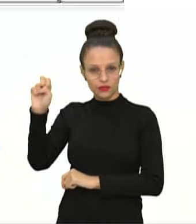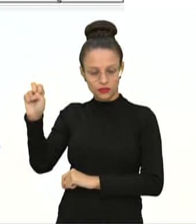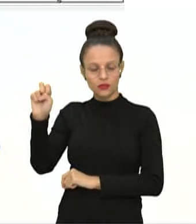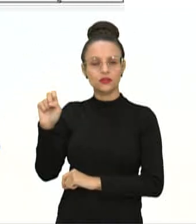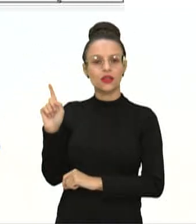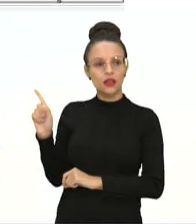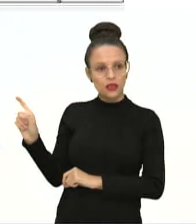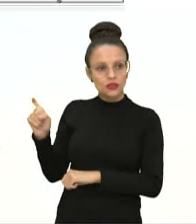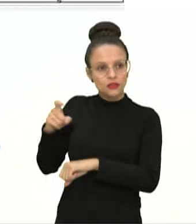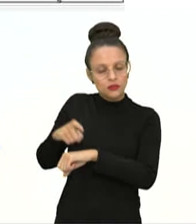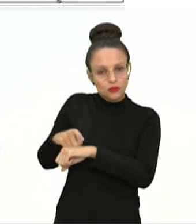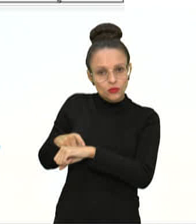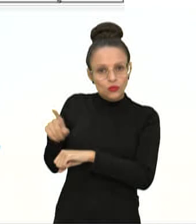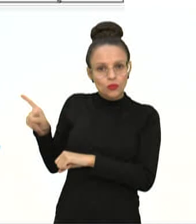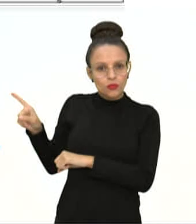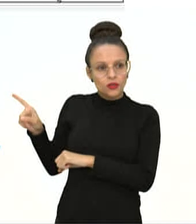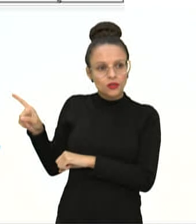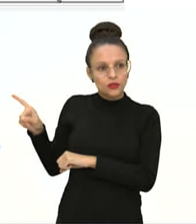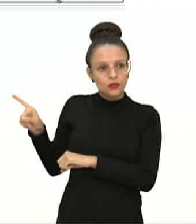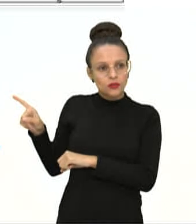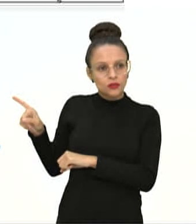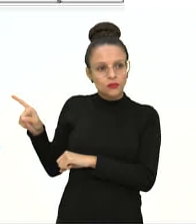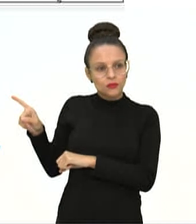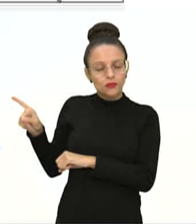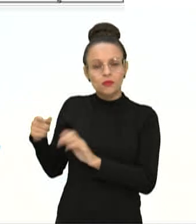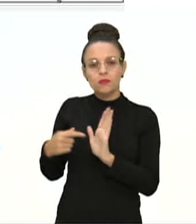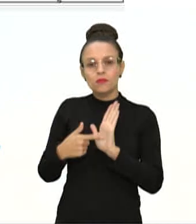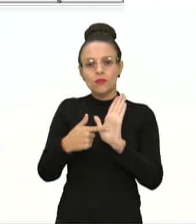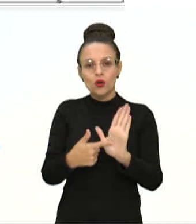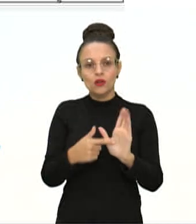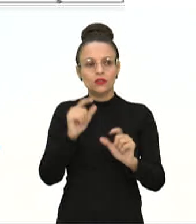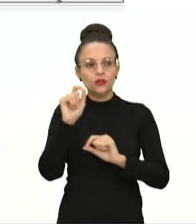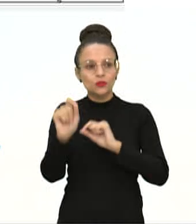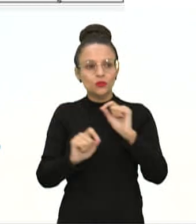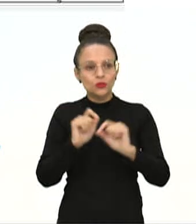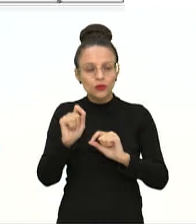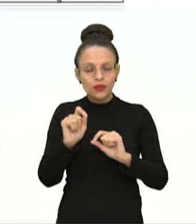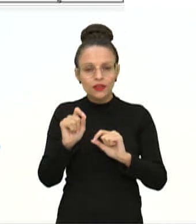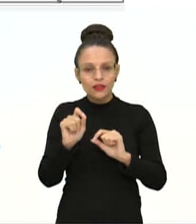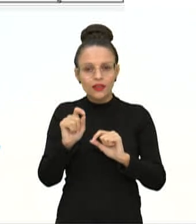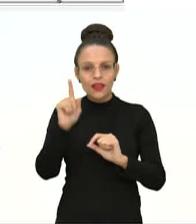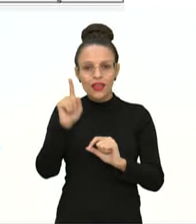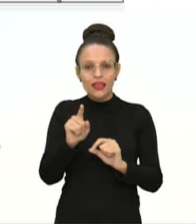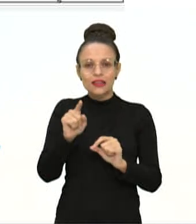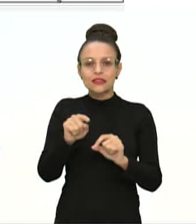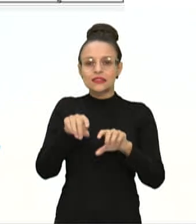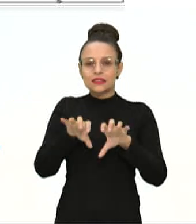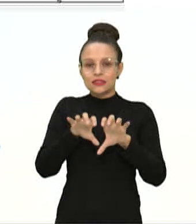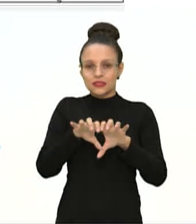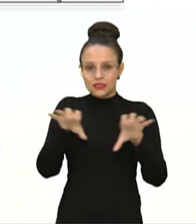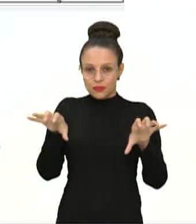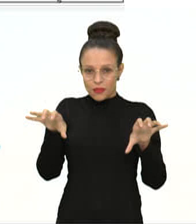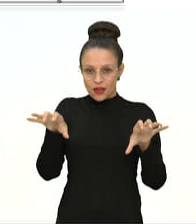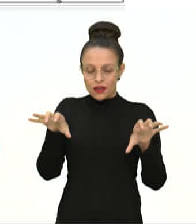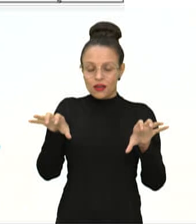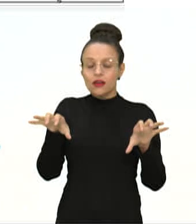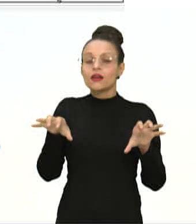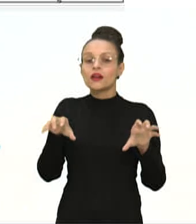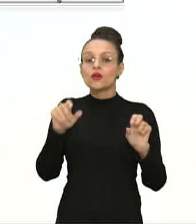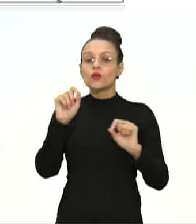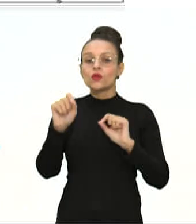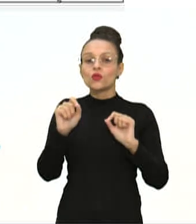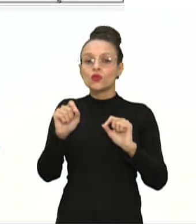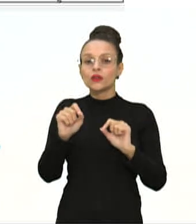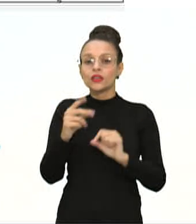E neste momento aqui, esse mapa está mostrando que ela se separa num primeiro instante